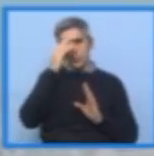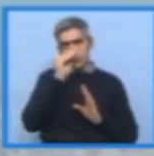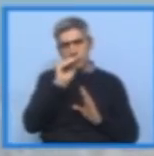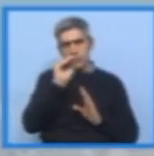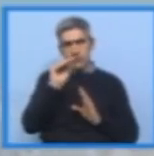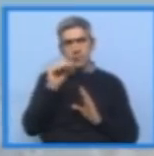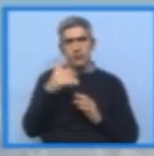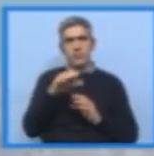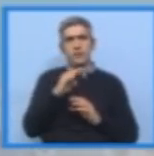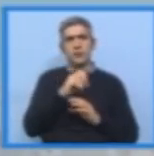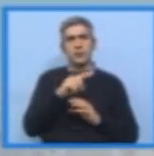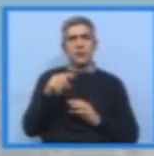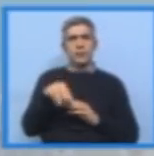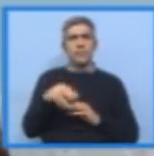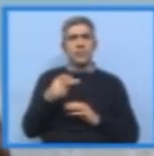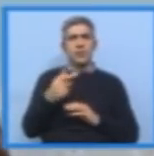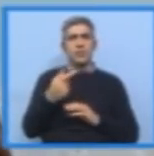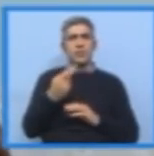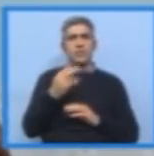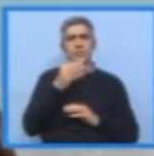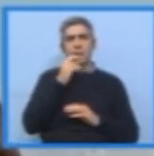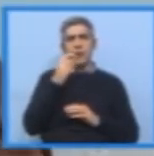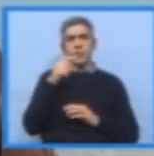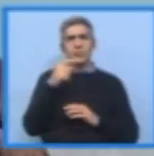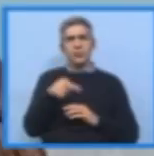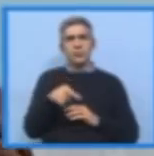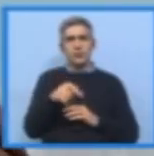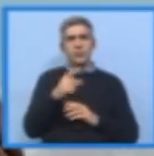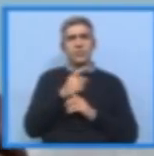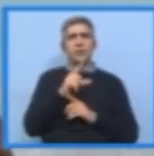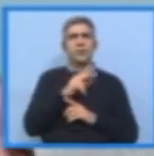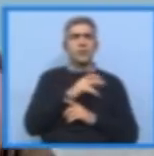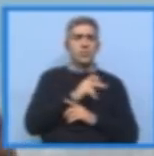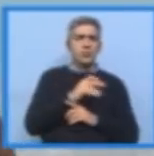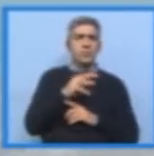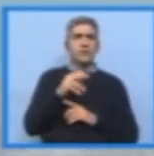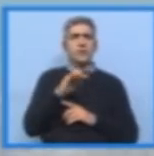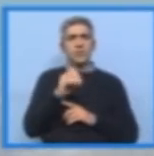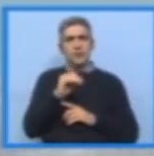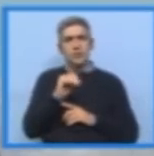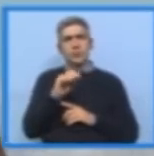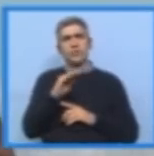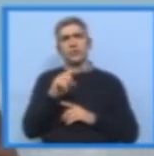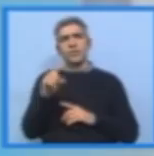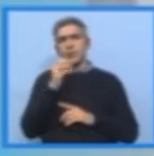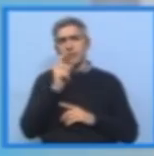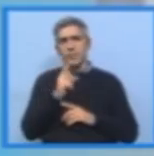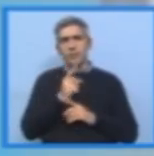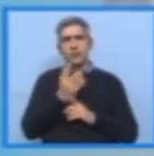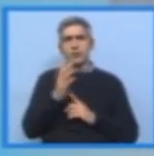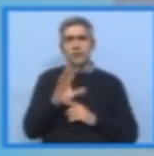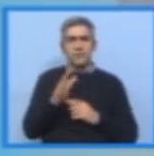ensinamentos. Só São Mateus é que fala disto. Se isto é uma coisa tão importante, porque é que o Lucas, o Marcos e o João não falam? Por exemplo, quer dizer, bom,